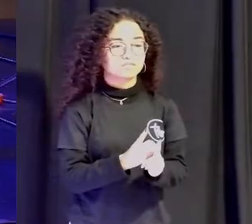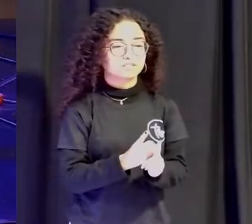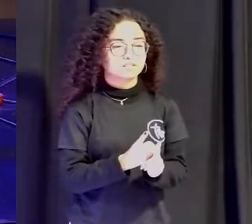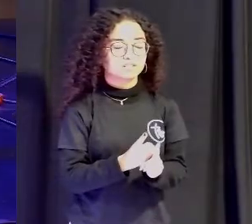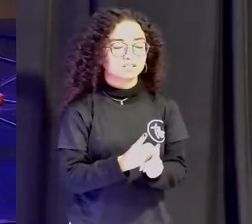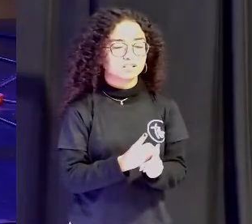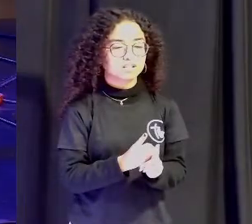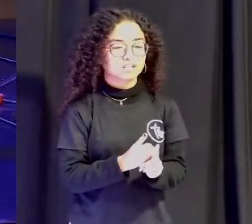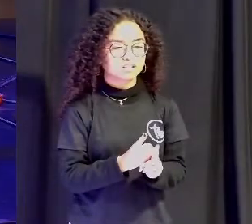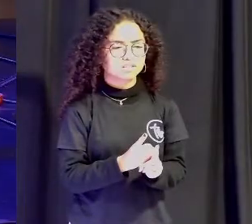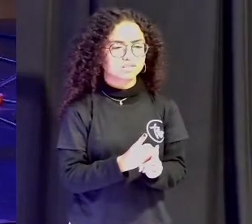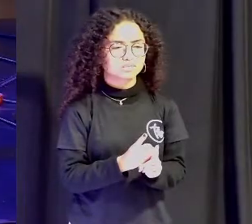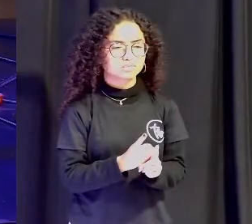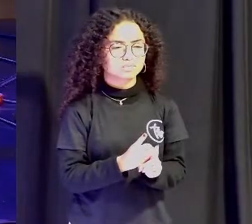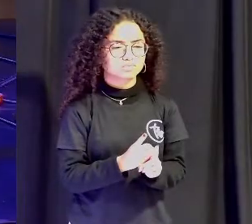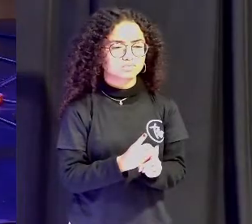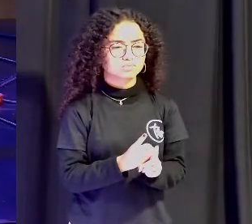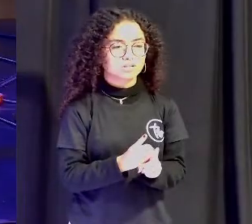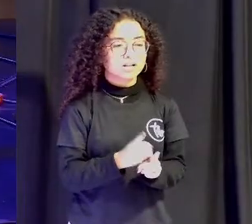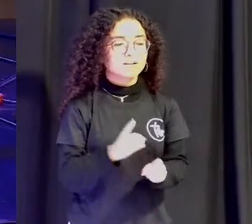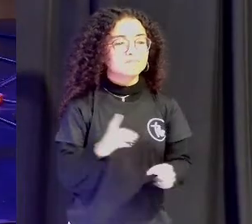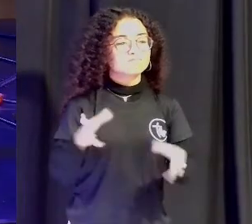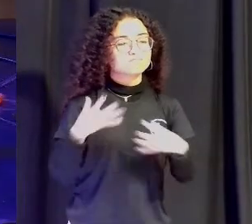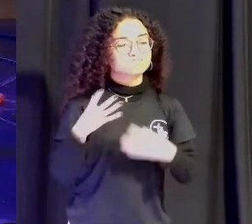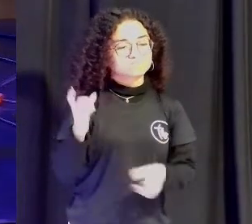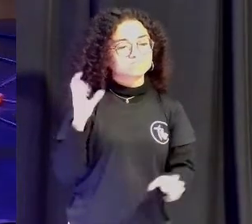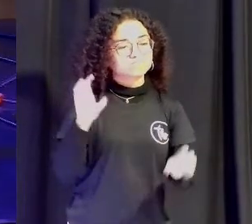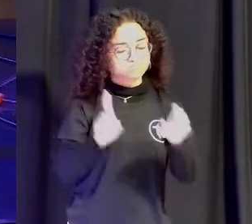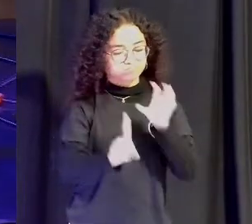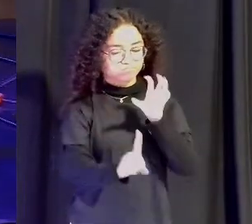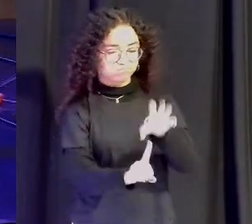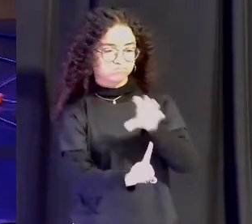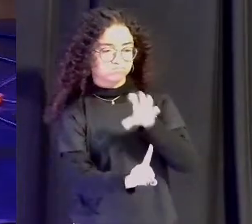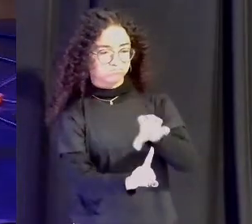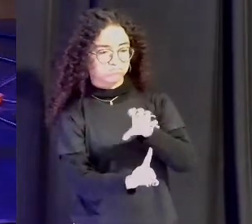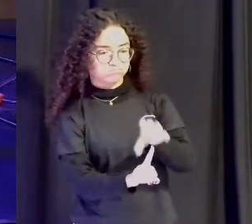tentando intimidar a tua fé.